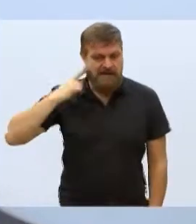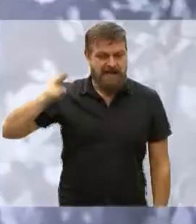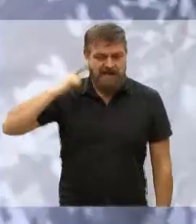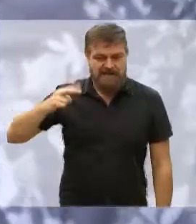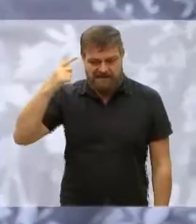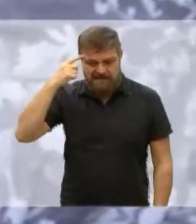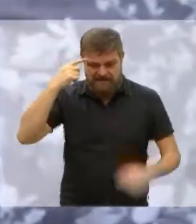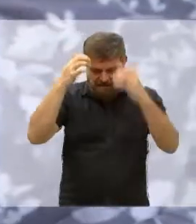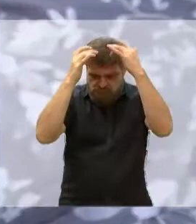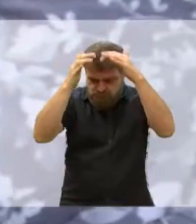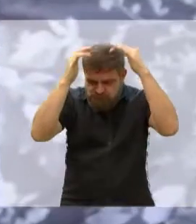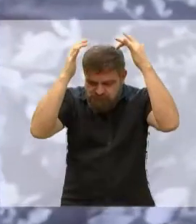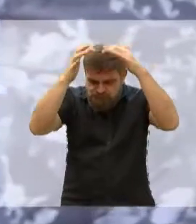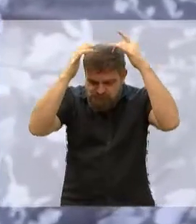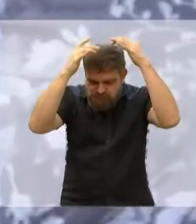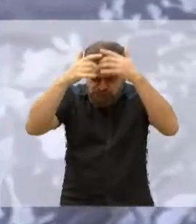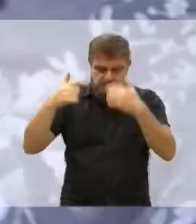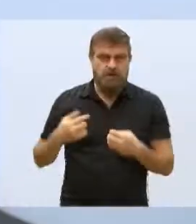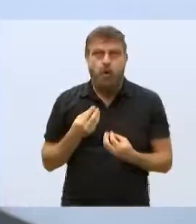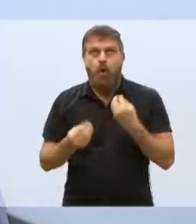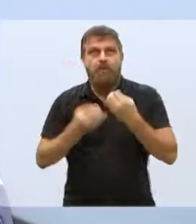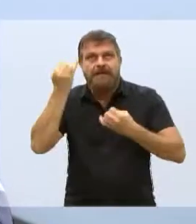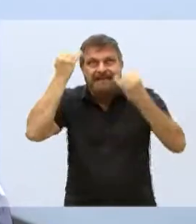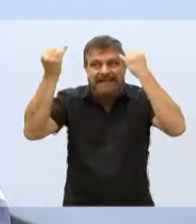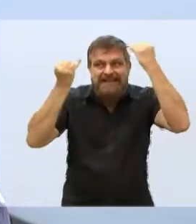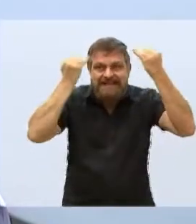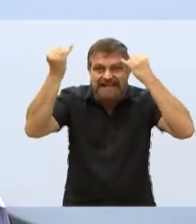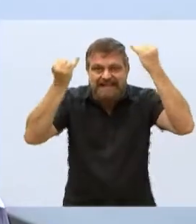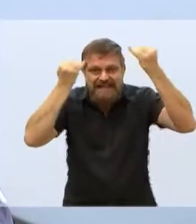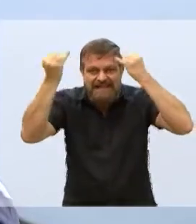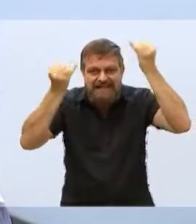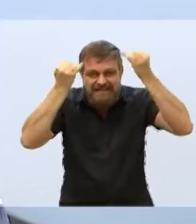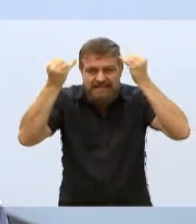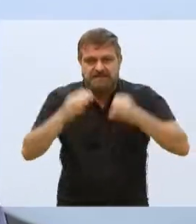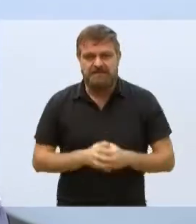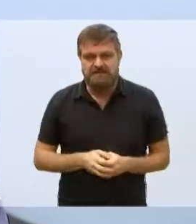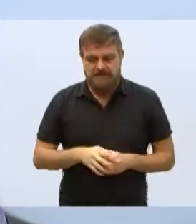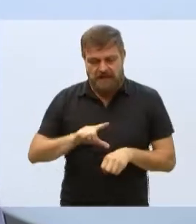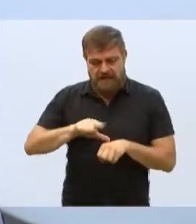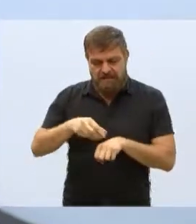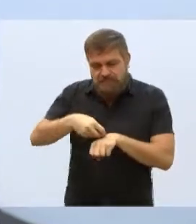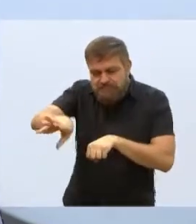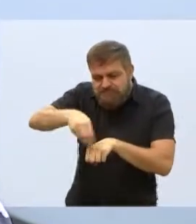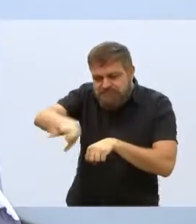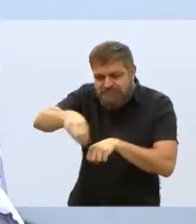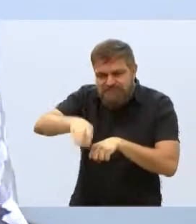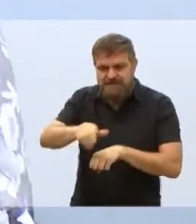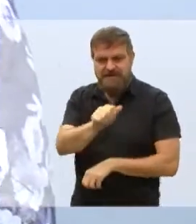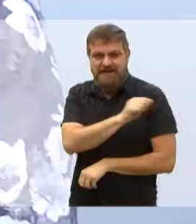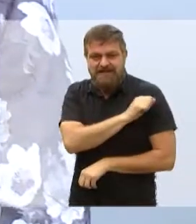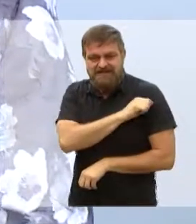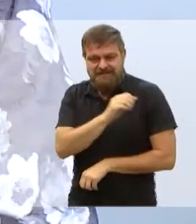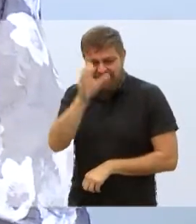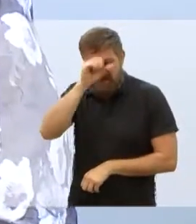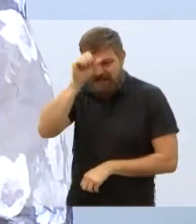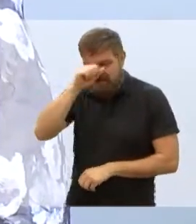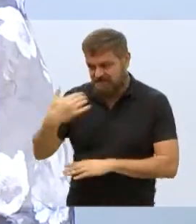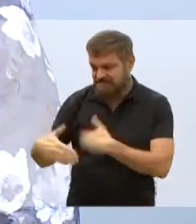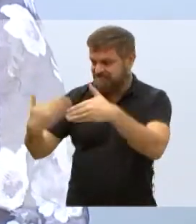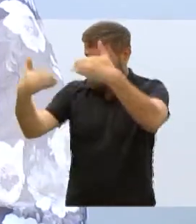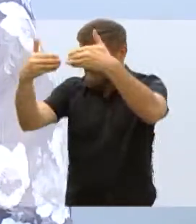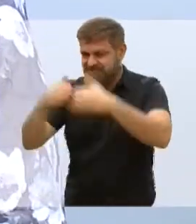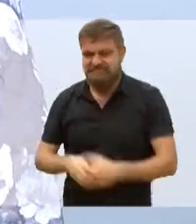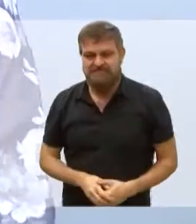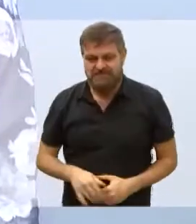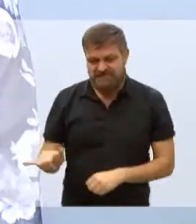da Raquel fervilha de ideias para que isso seja repassado para os alunos, né,